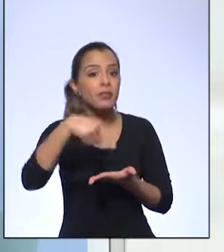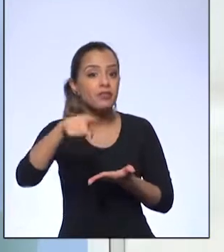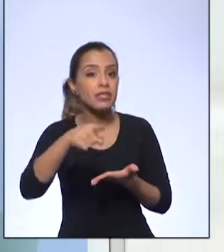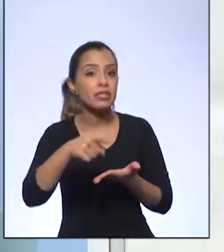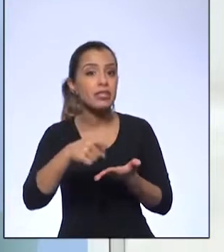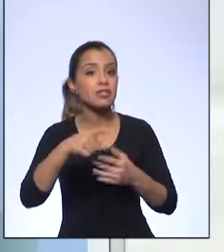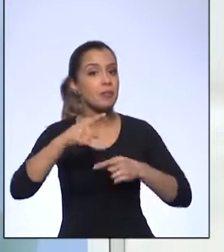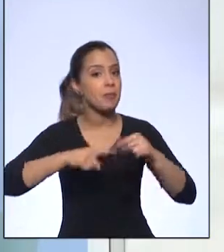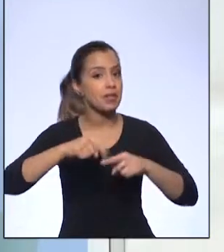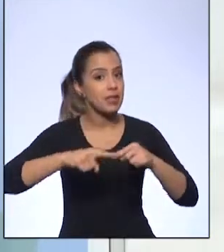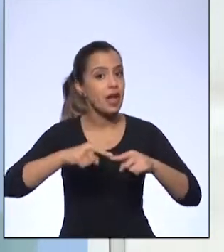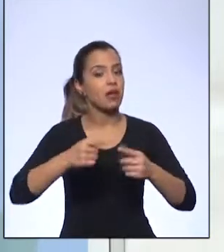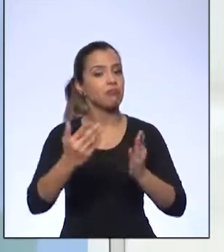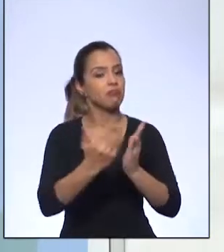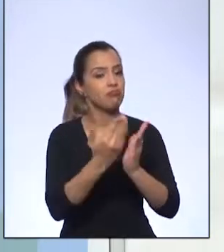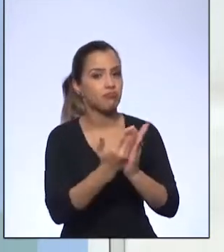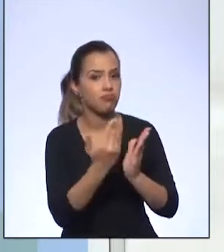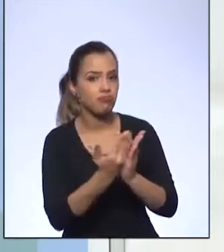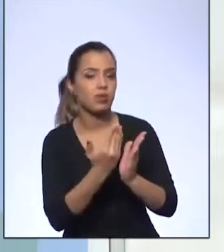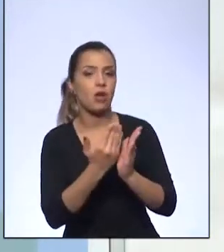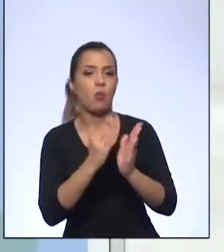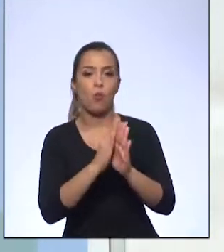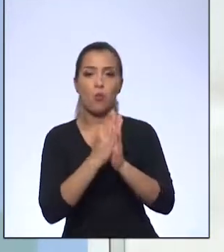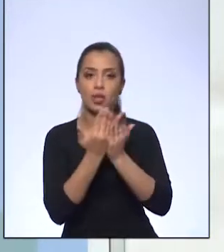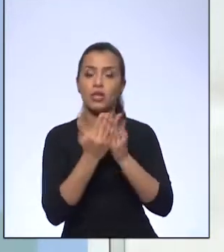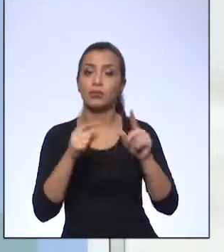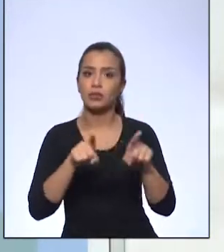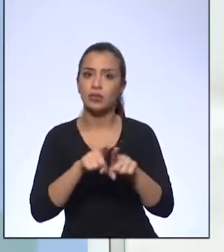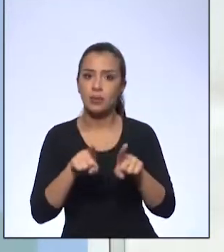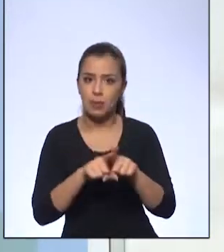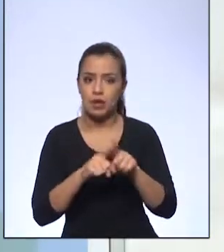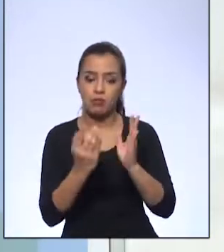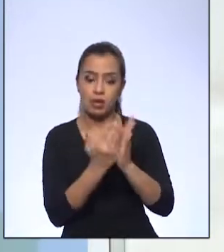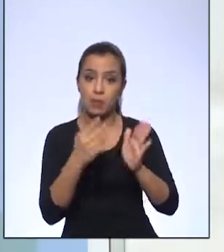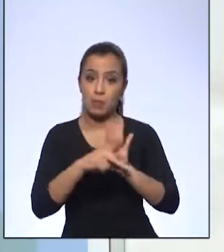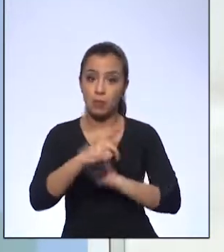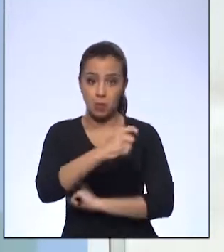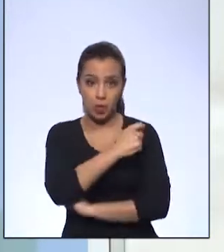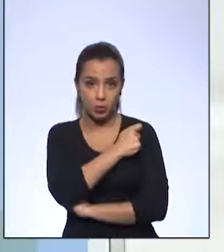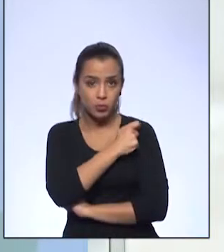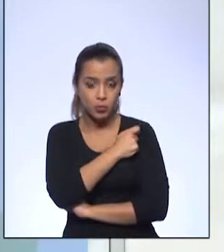seus materiais, peguem lá o seu livro, peguem o seu caderno do aluno,